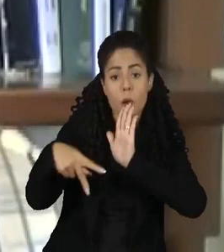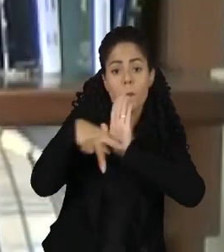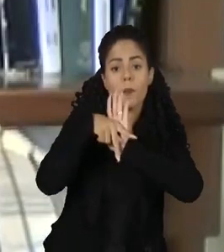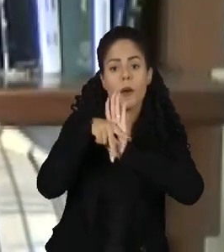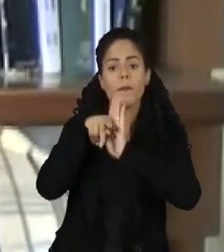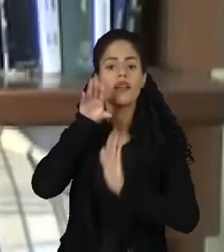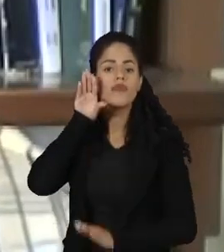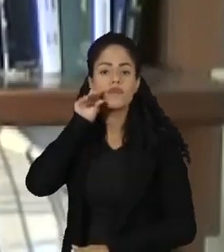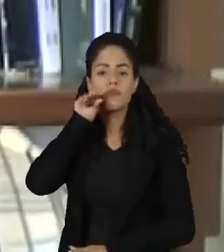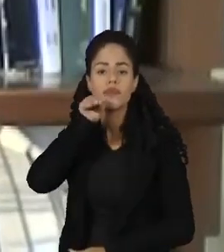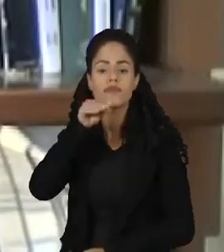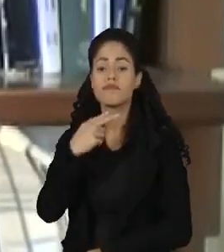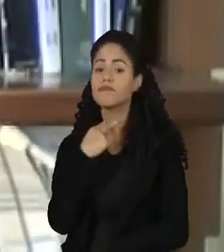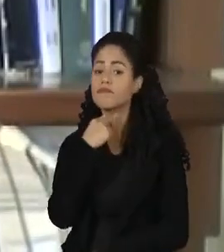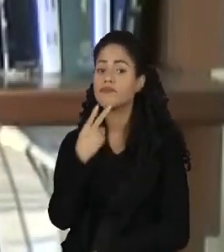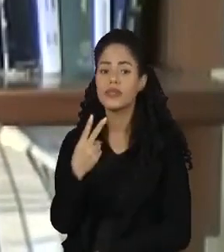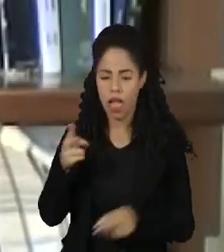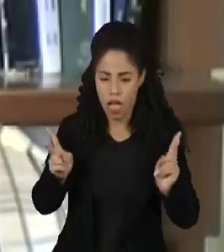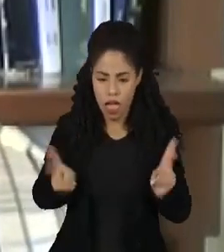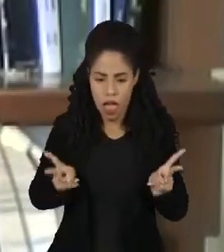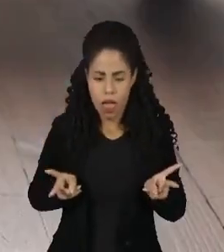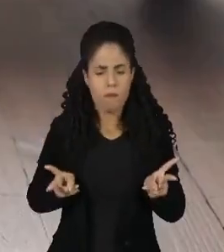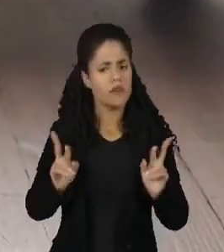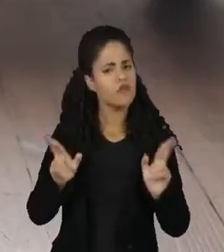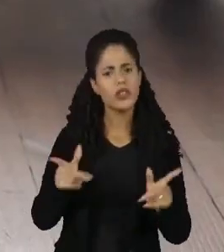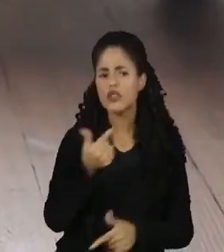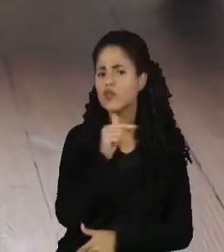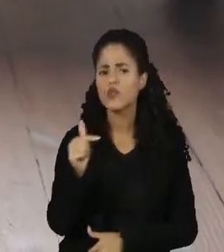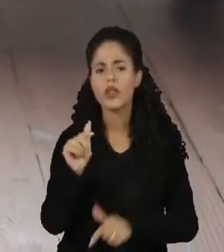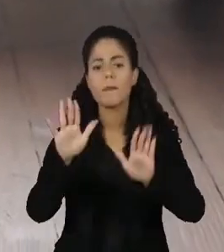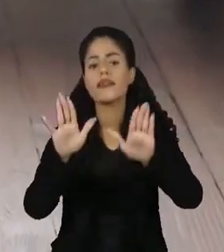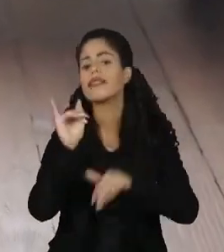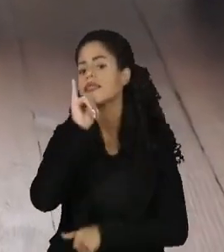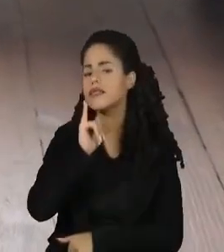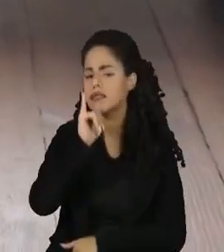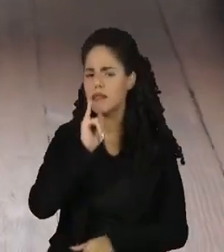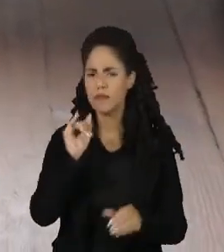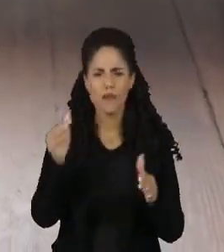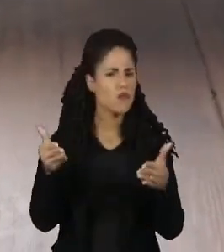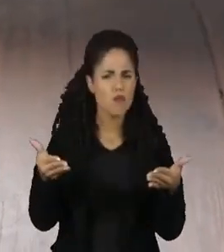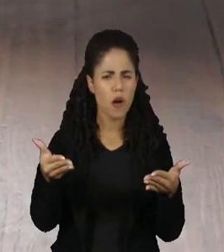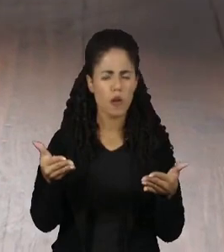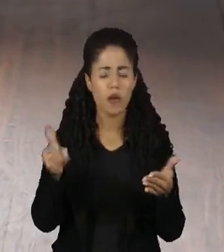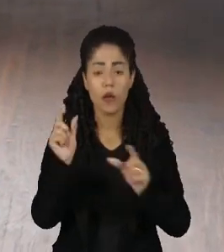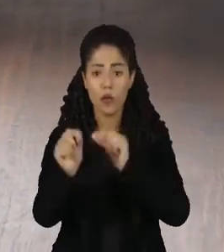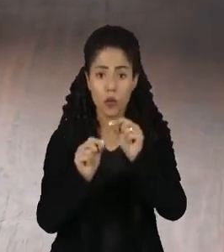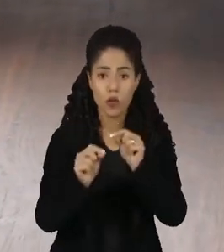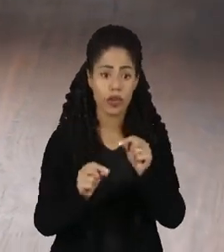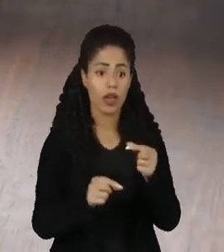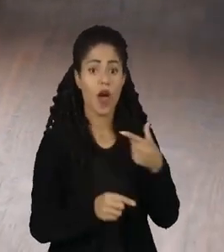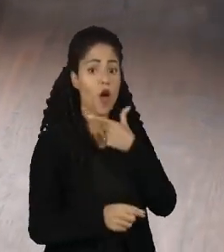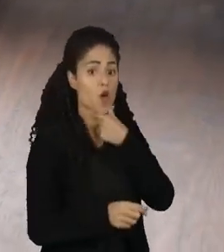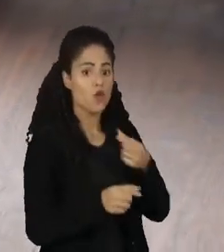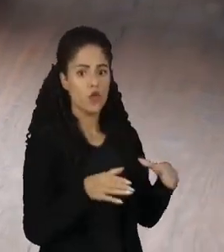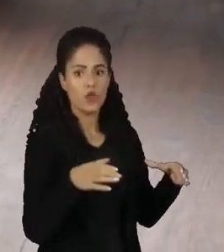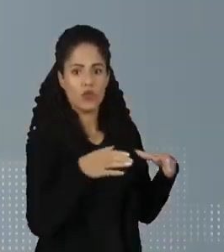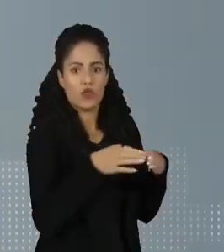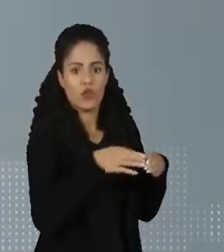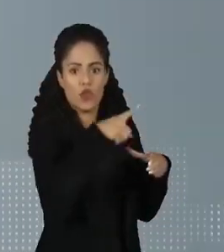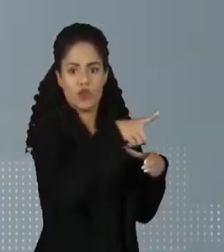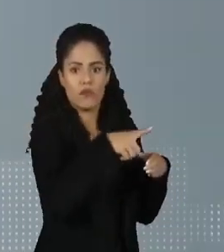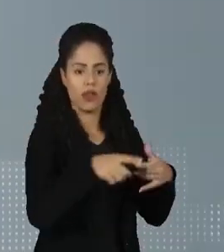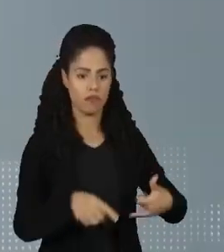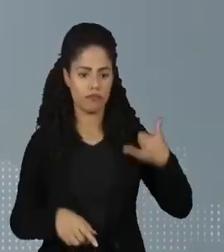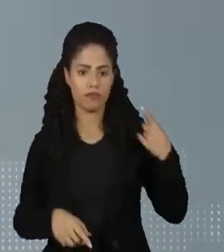nas meninas e nos meninos. Não houve muita diferença. Por exemplo, uma das razões é que os meninos são mais ativos no primeiro ano.